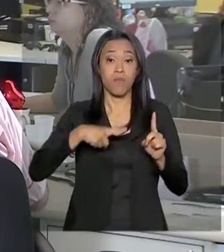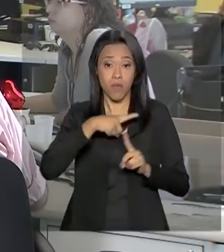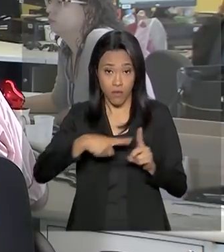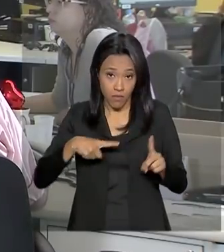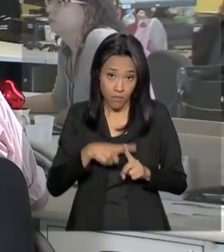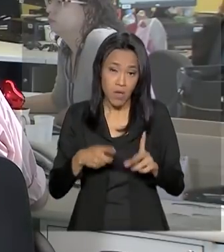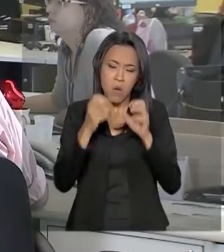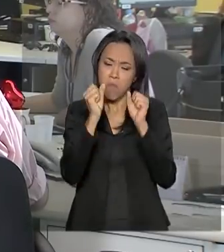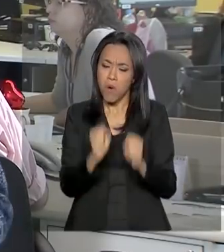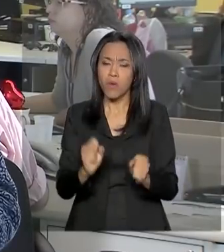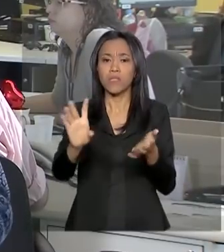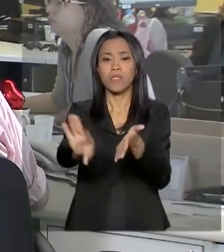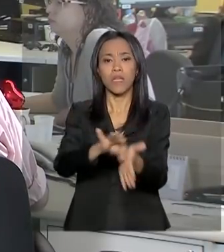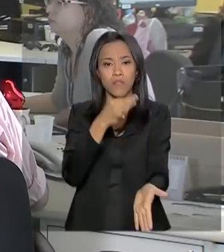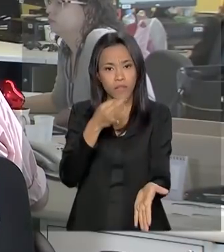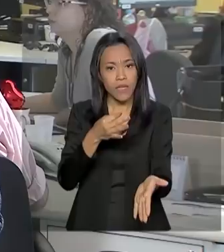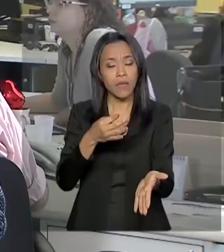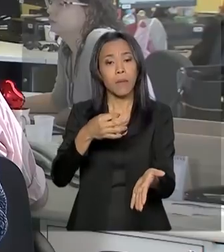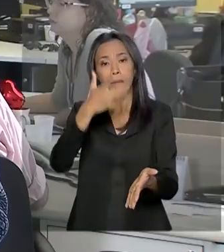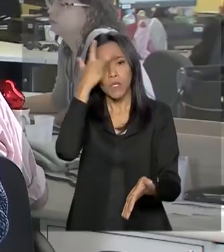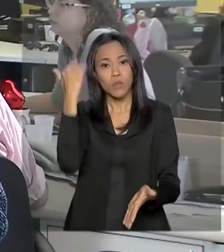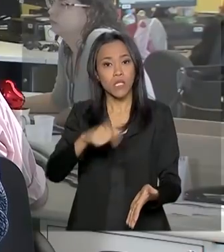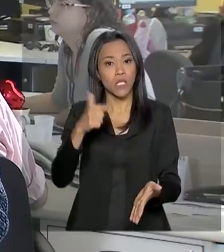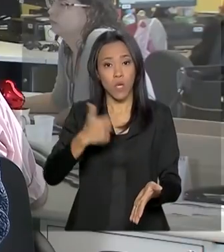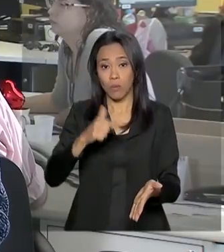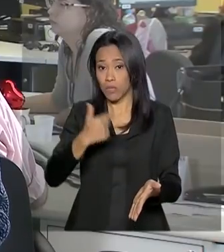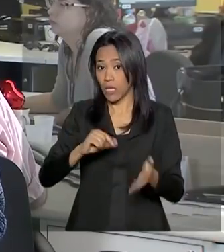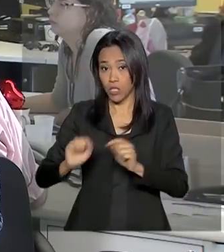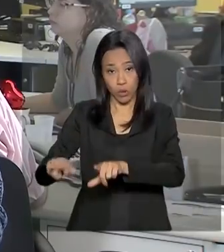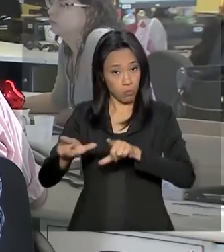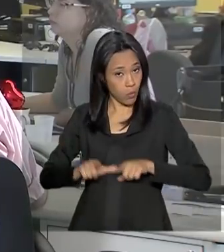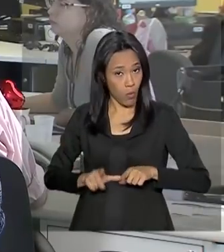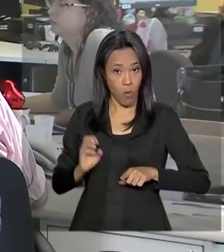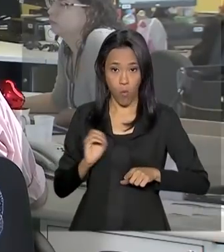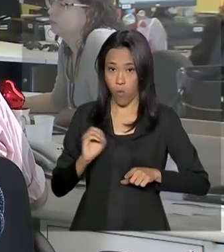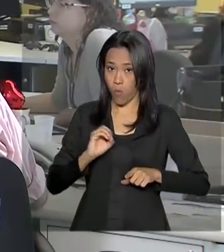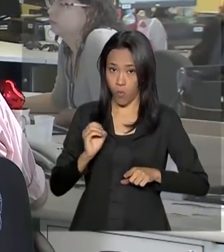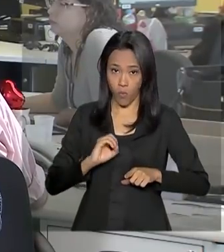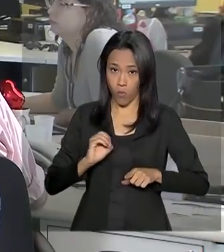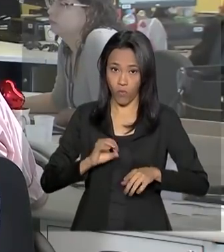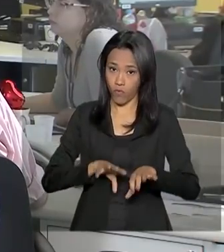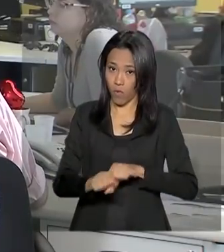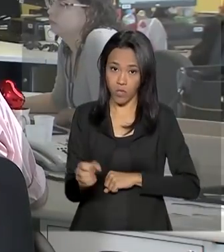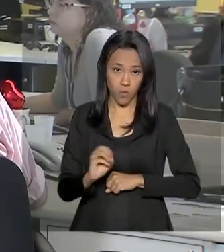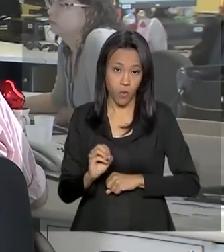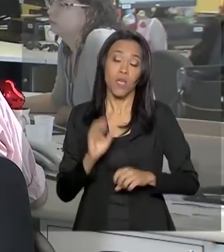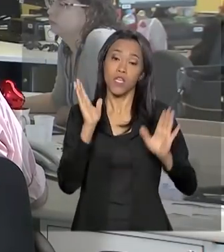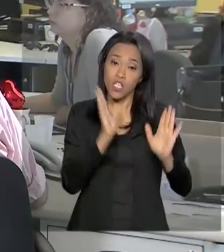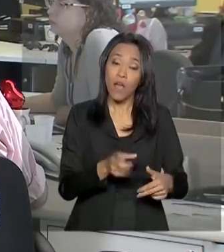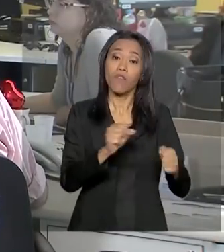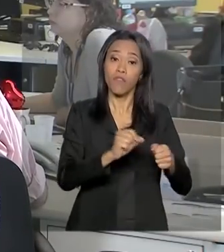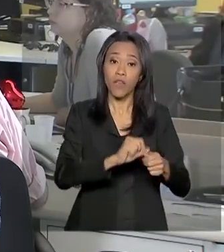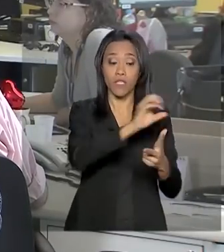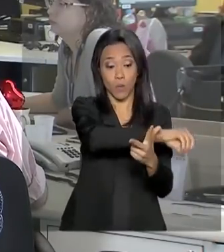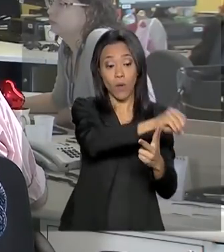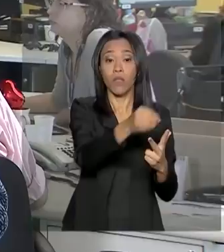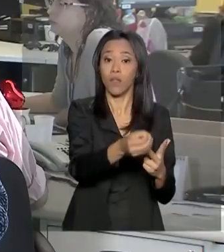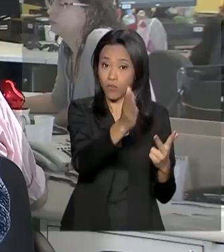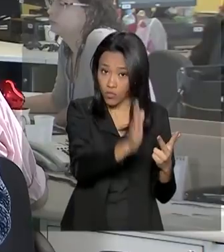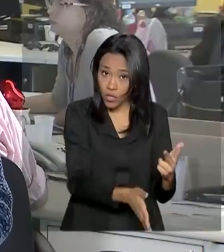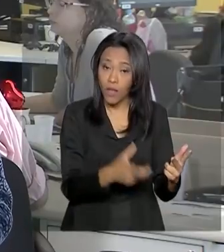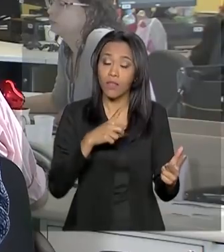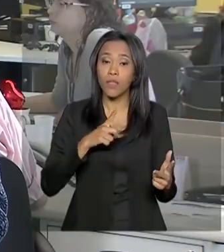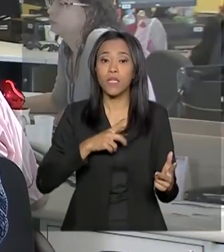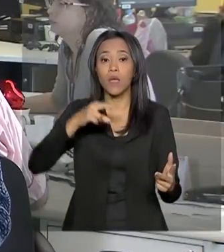Podem se inscrever estudantes sem diploma de curso superior e que fizeram o Enem em 2018. É preciso ter obtido uma nota